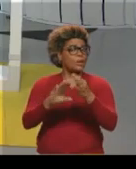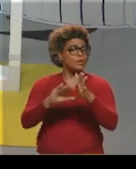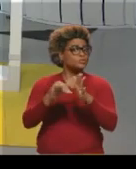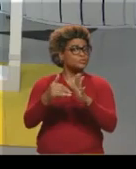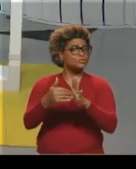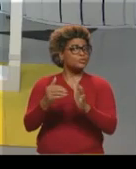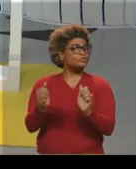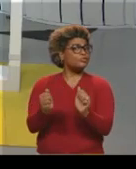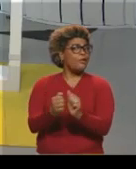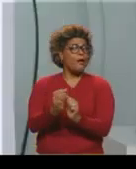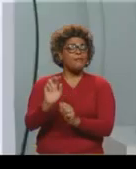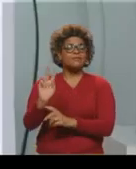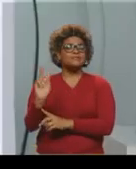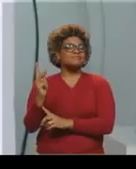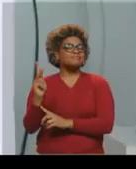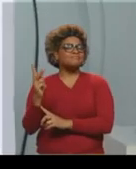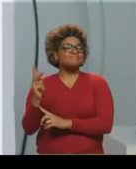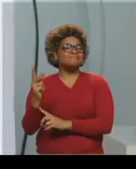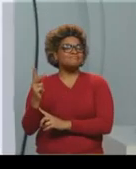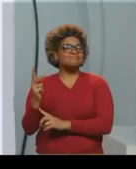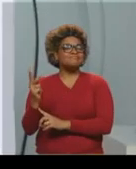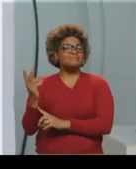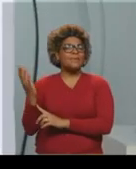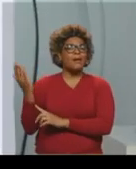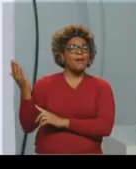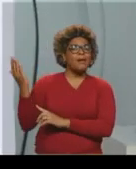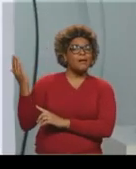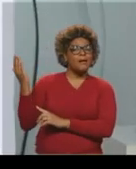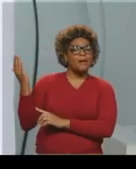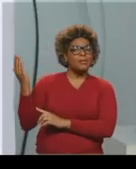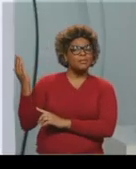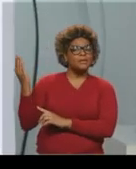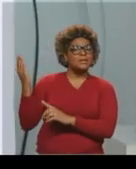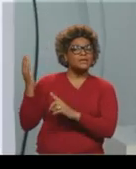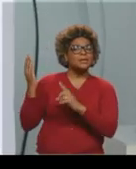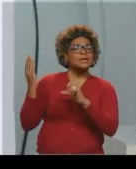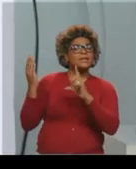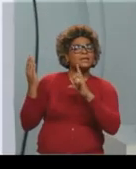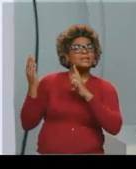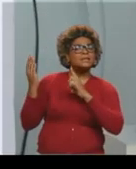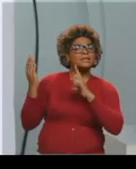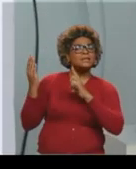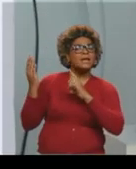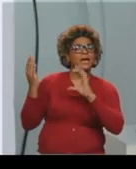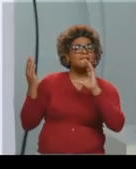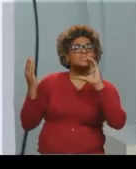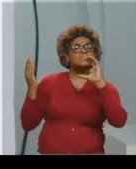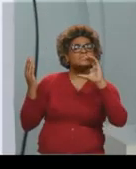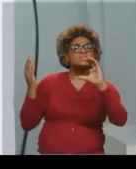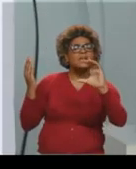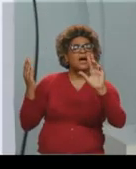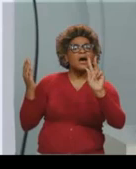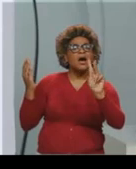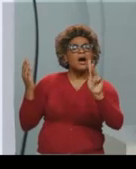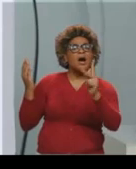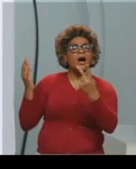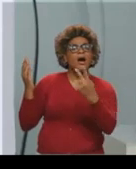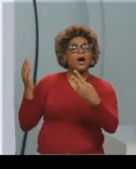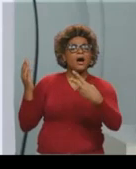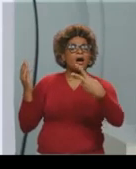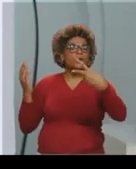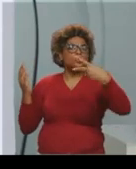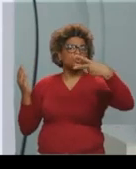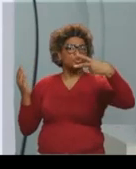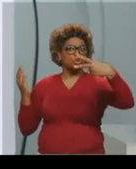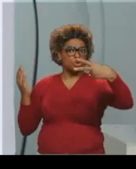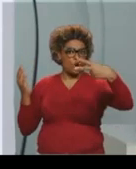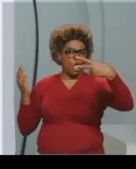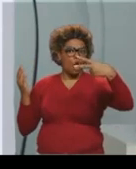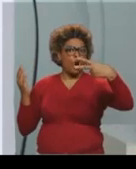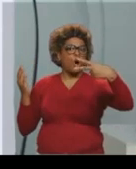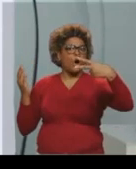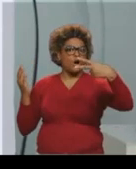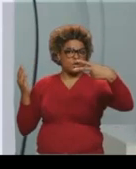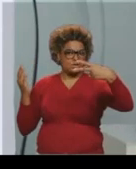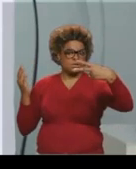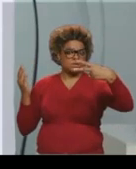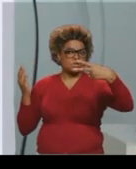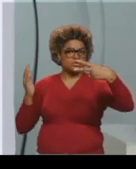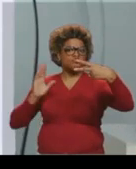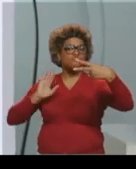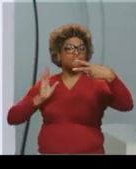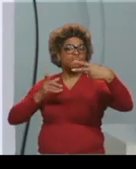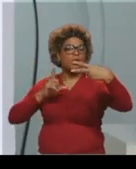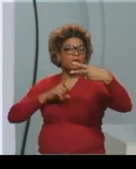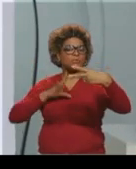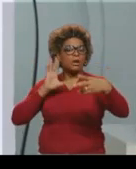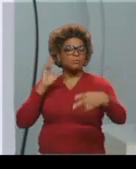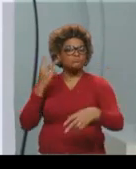CH3. Aqui, gente, vai ser um CH2. Apesar de ser de extremidade, ele não vai ser CH3 porque já tem uma dupla ligação